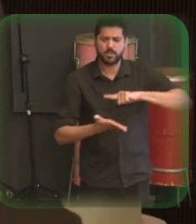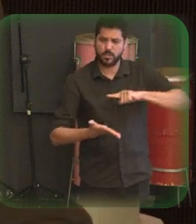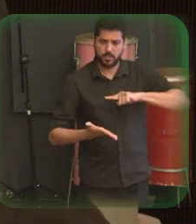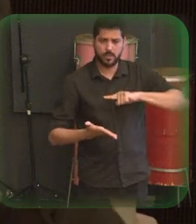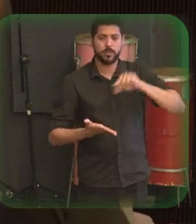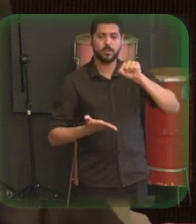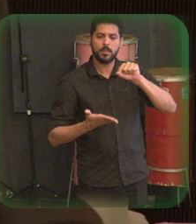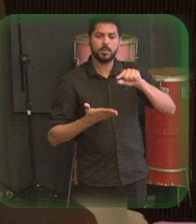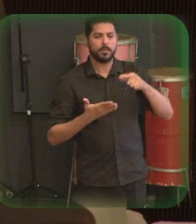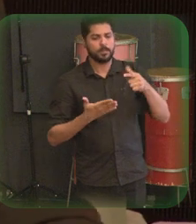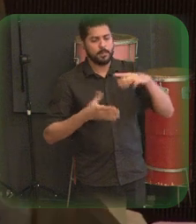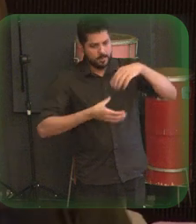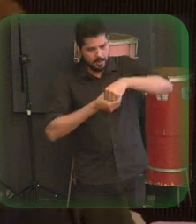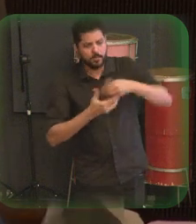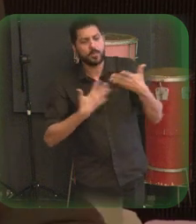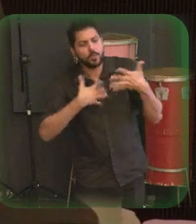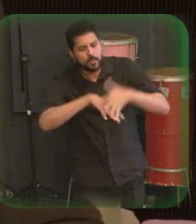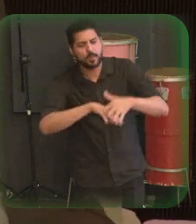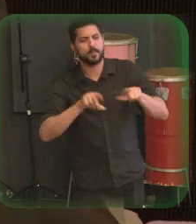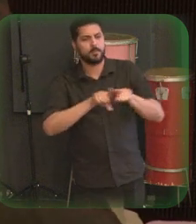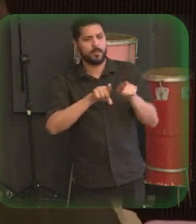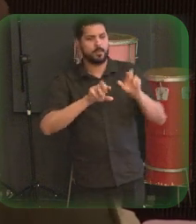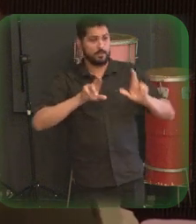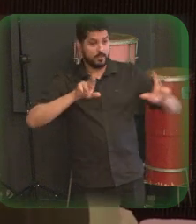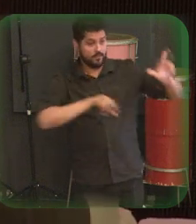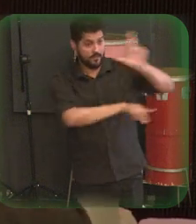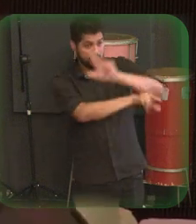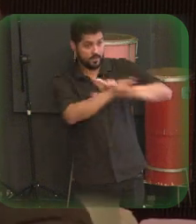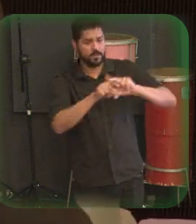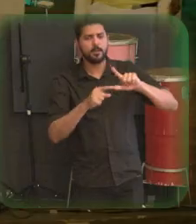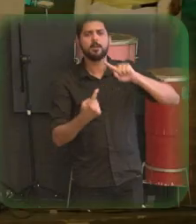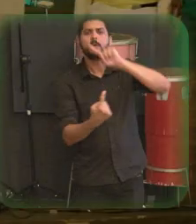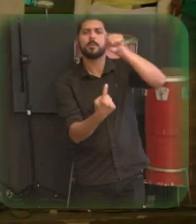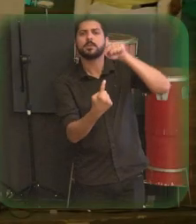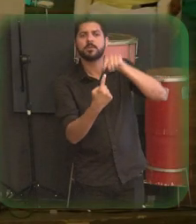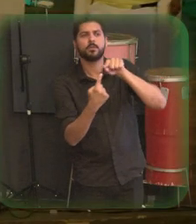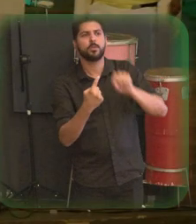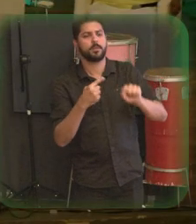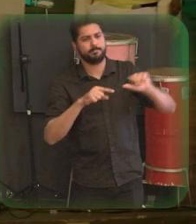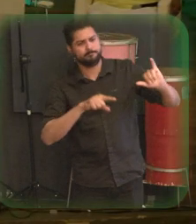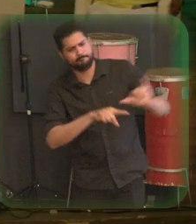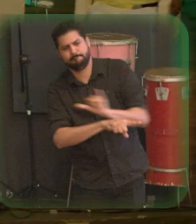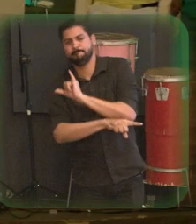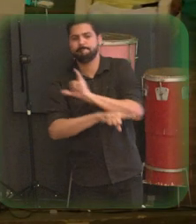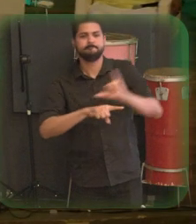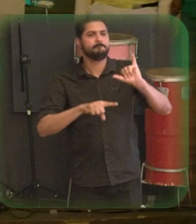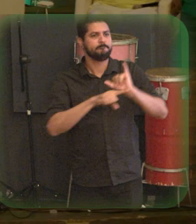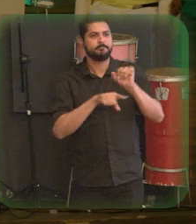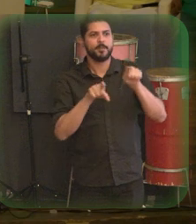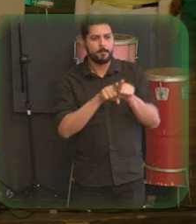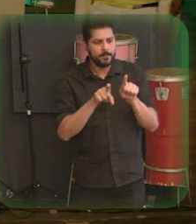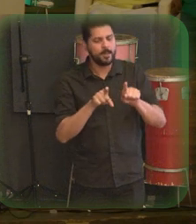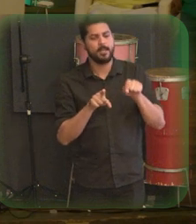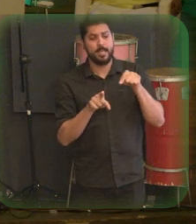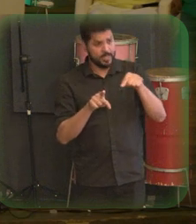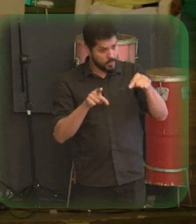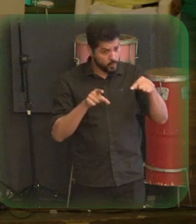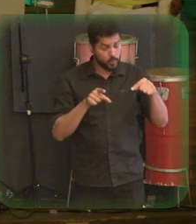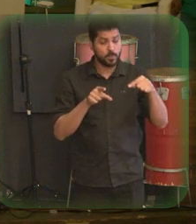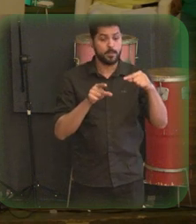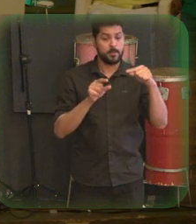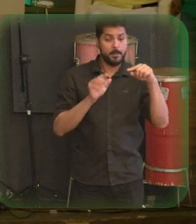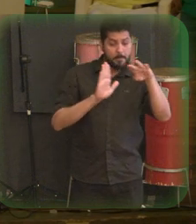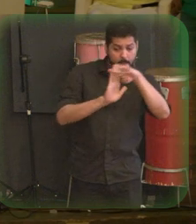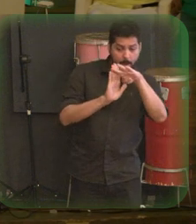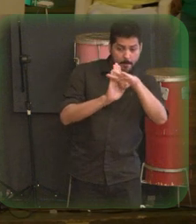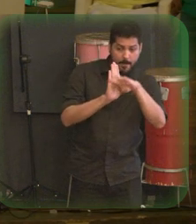essa questão da inclusão e da diversidade como um dos nossos objetivos estratégicos, né? E a gente atribui aos diversos setores